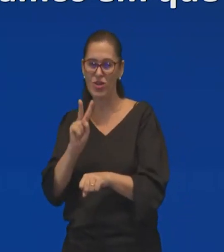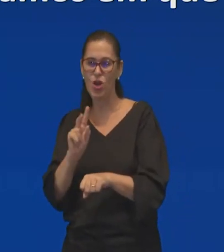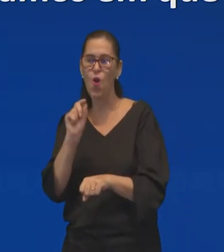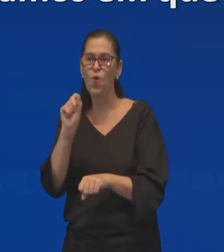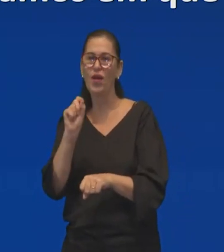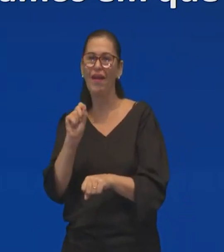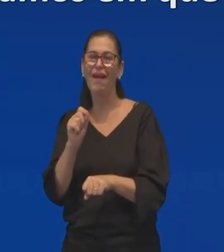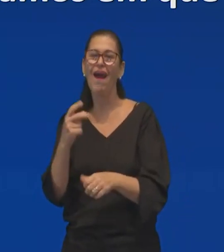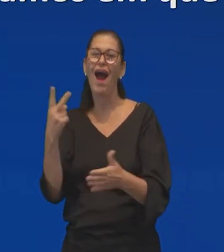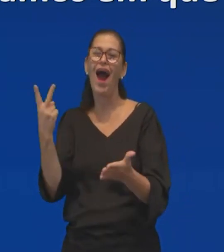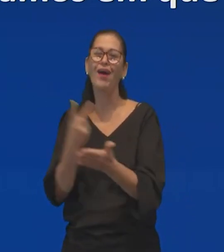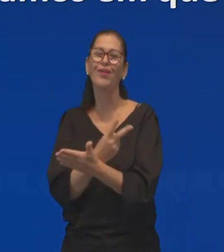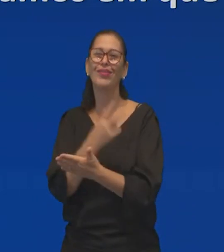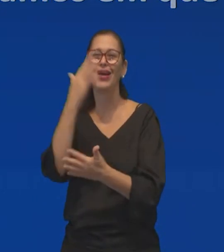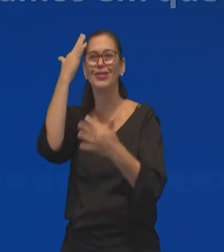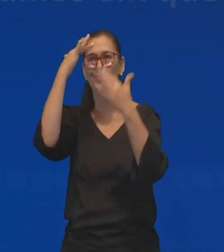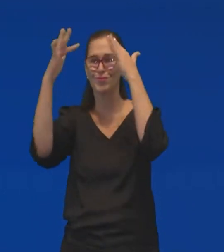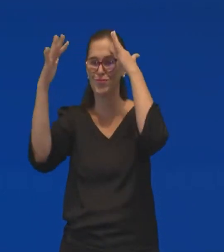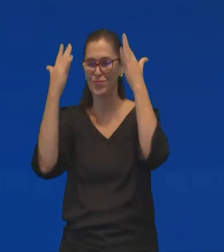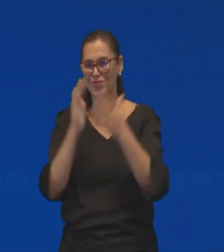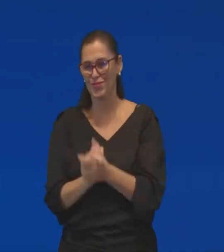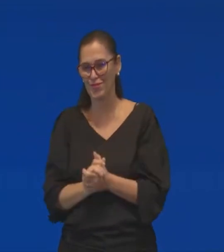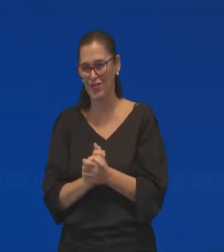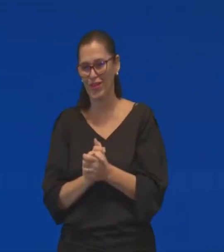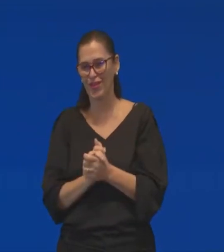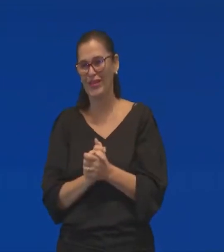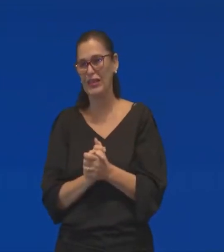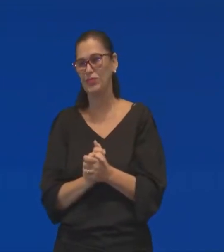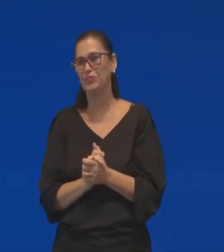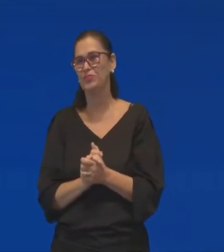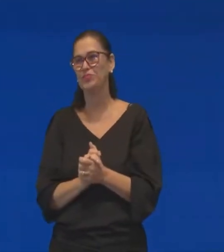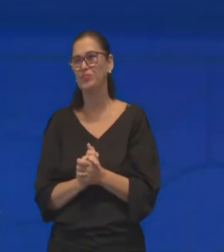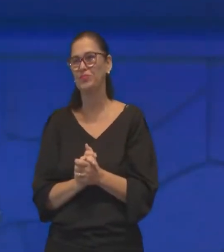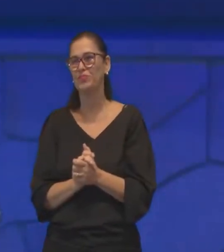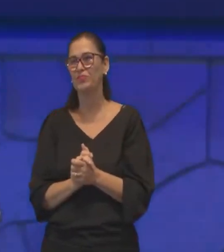lhe darão os sonhos. Em que lhe darão os sonhos?